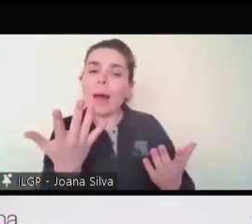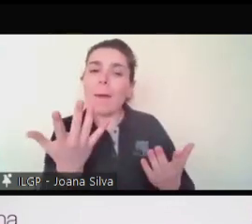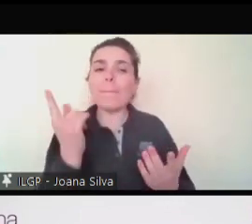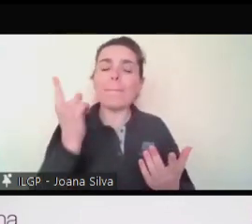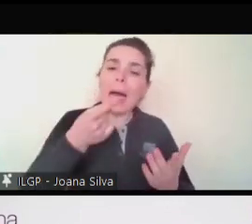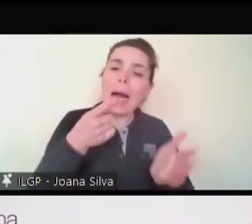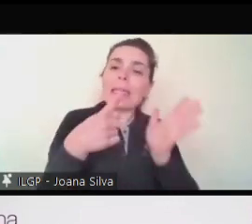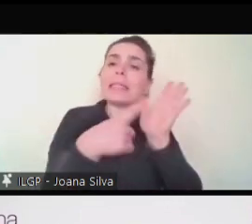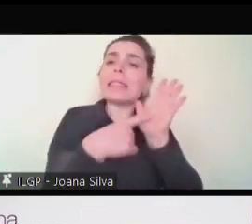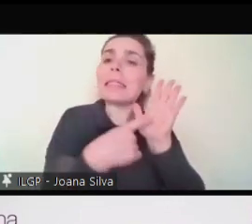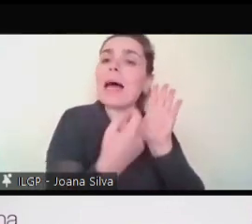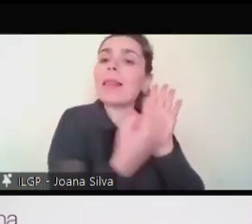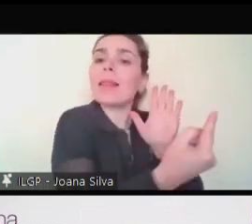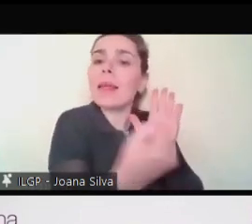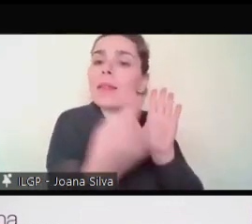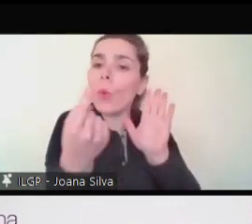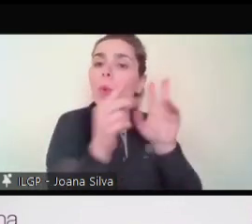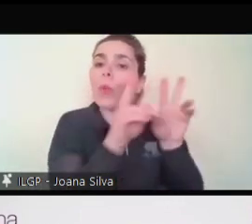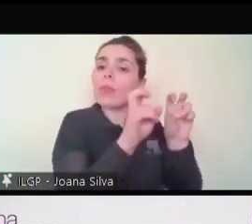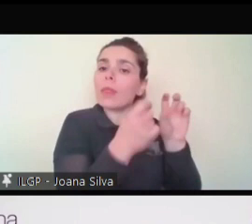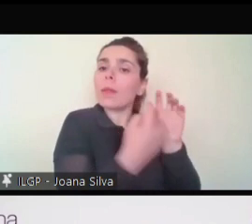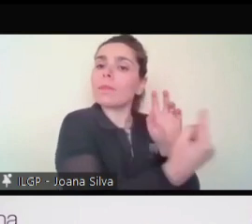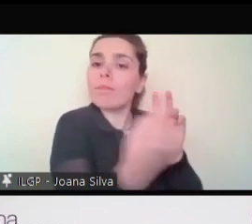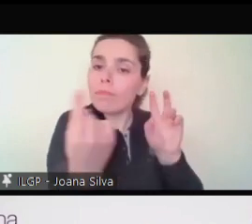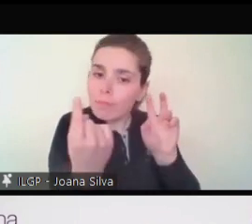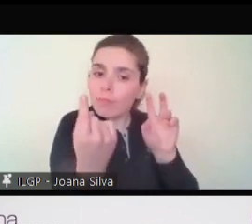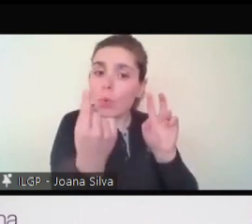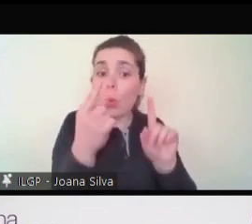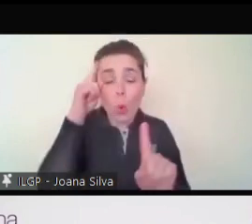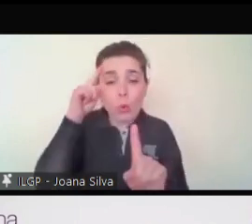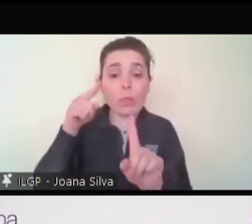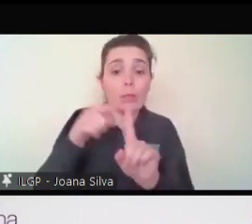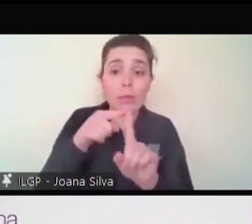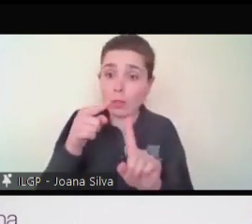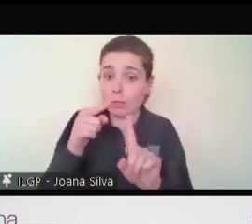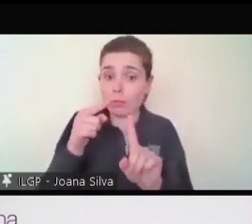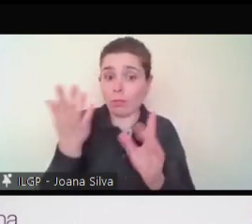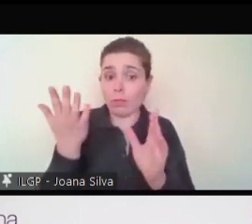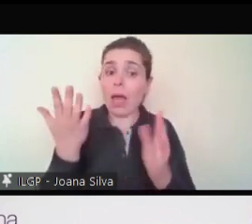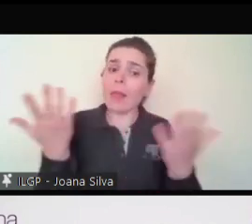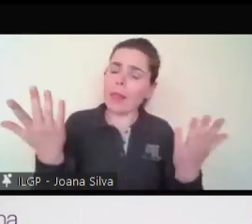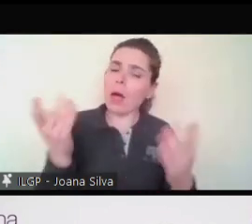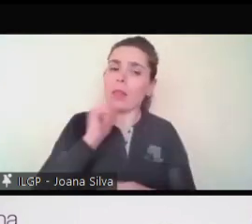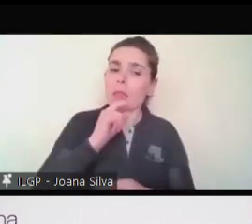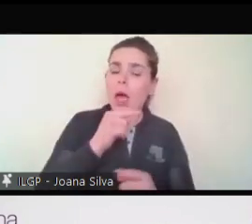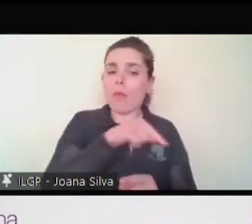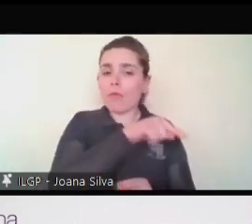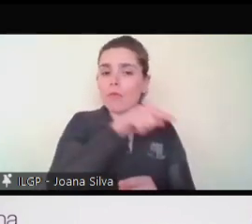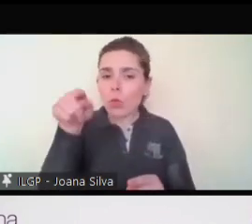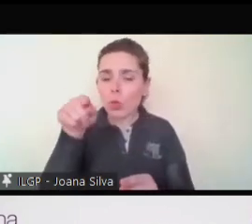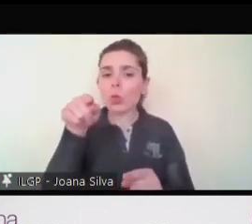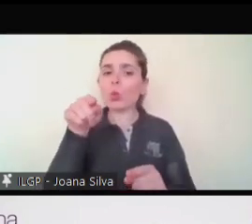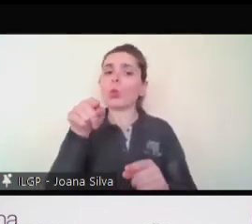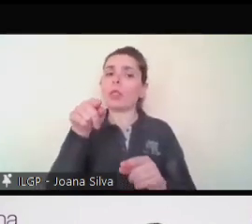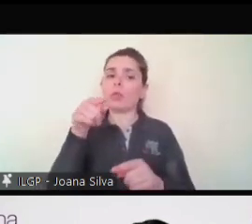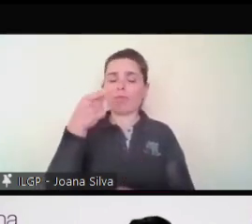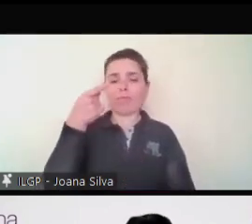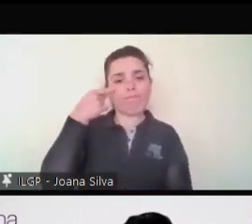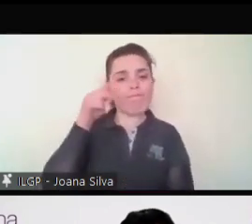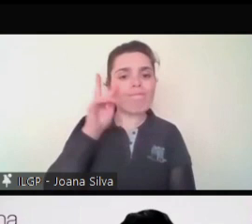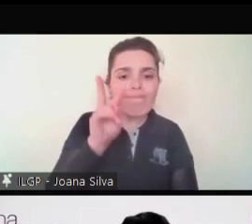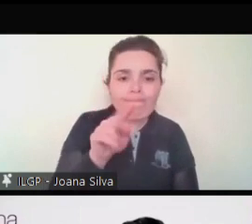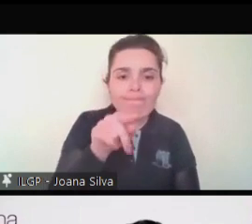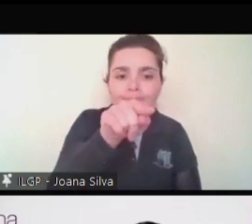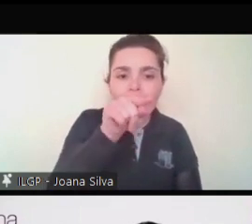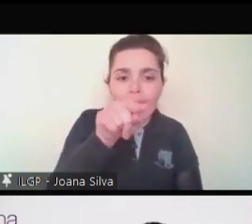e à relevância que cada temática tem para cada fim em concreto. E, portanto, podem consultar este mosaico de acordo